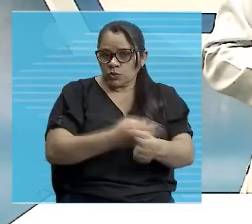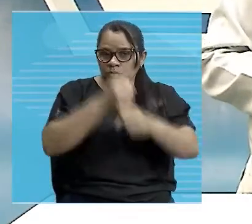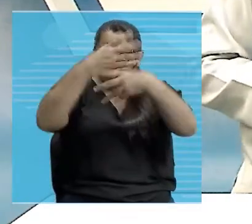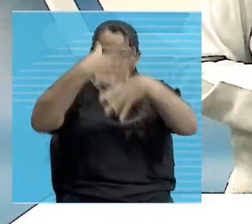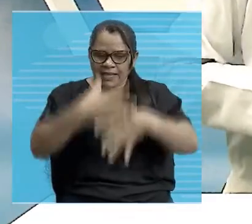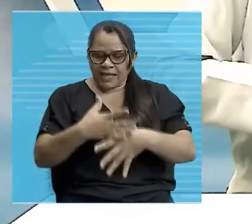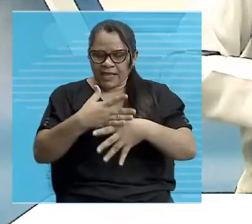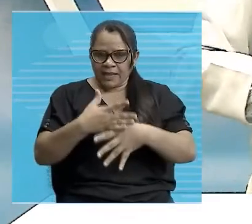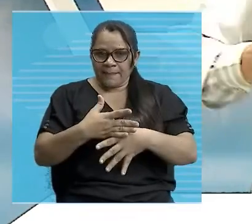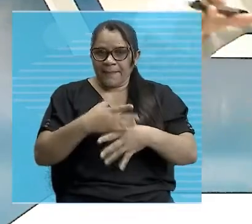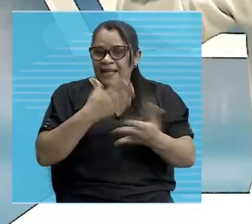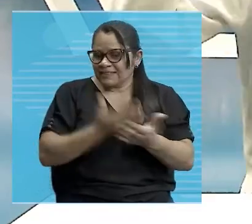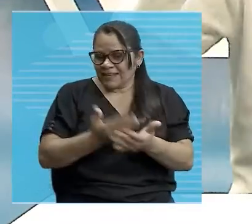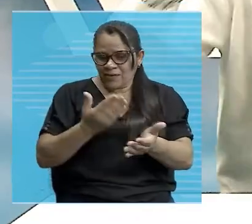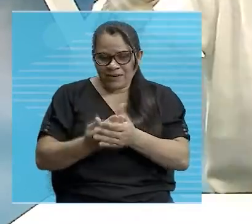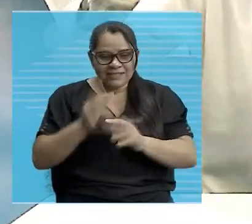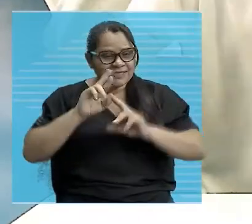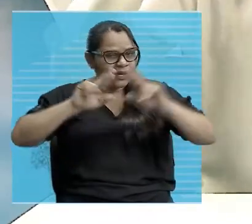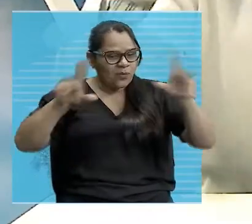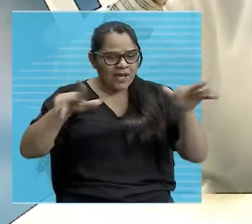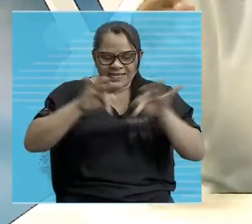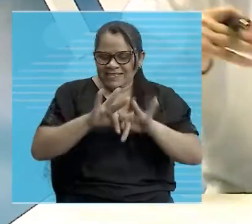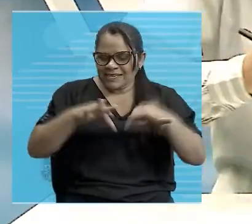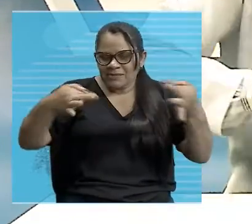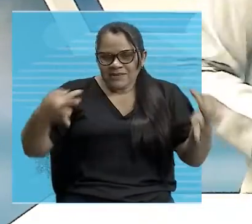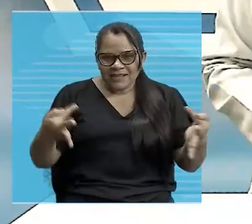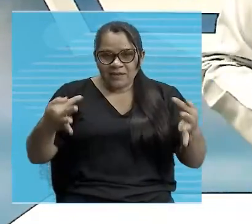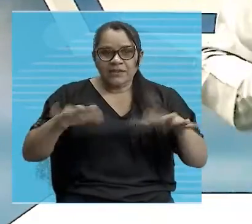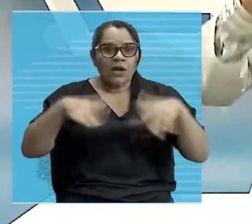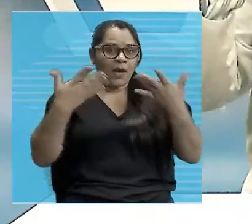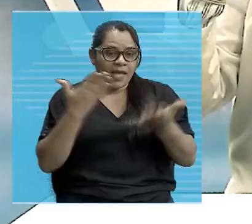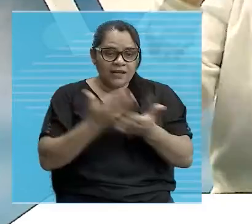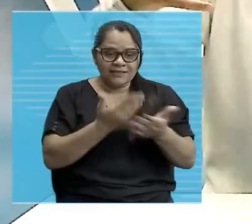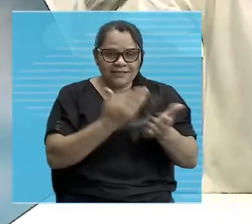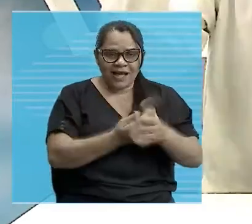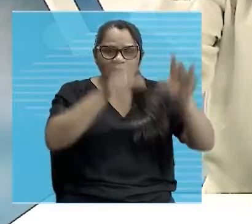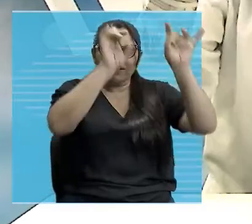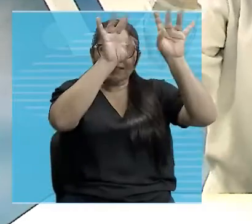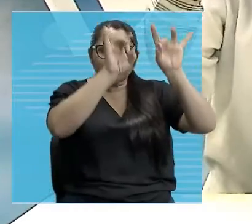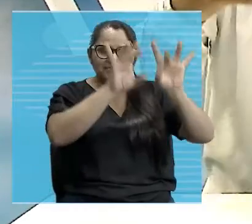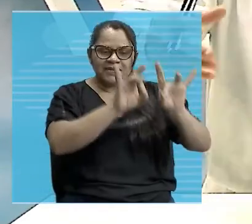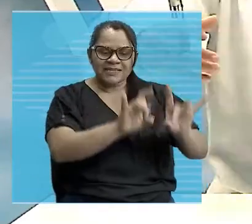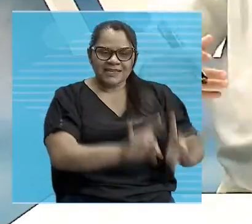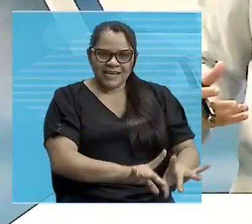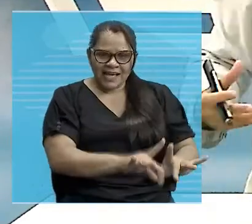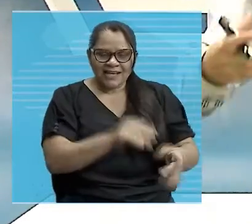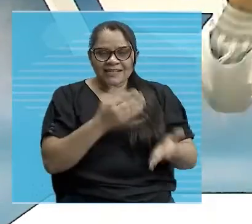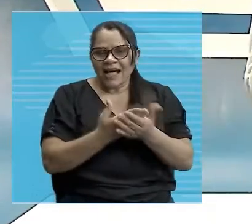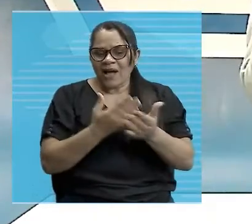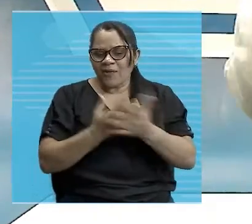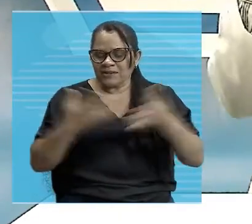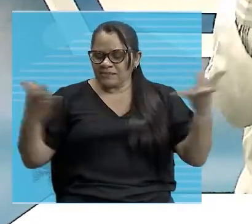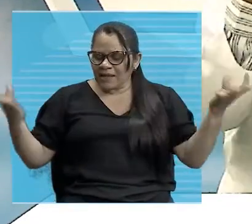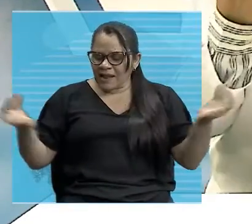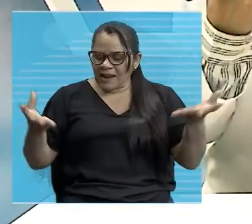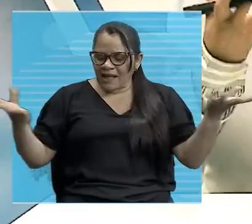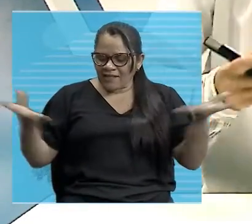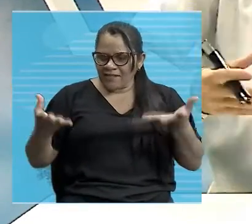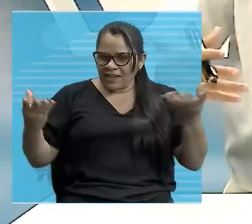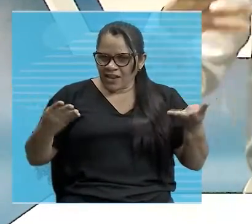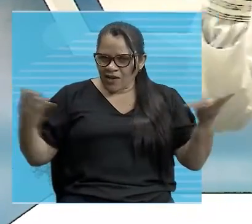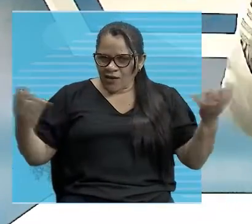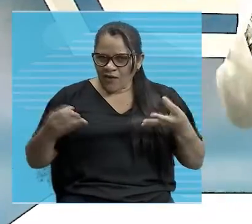simples aulas elas são as aulas as aulas magnas aulas